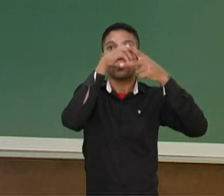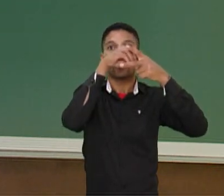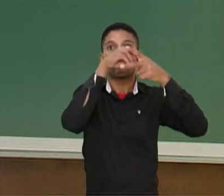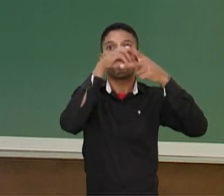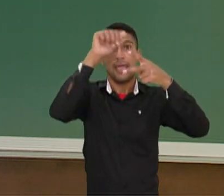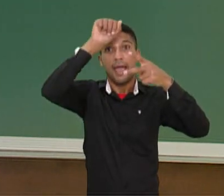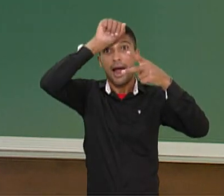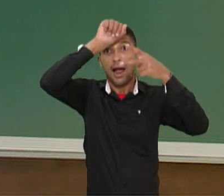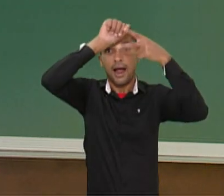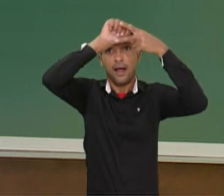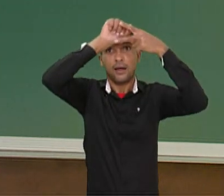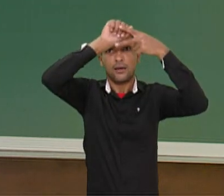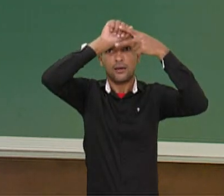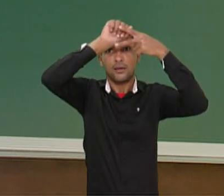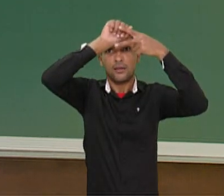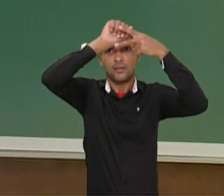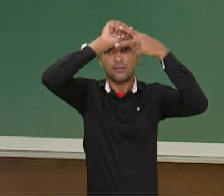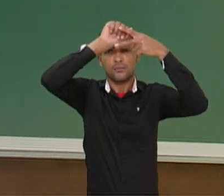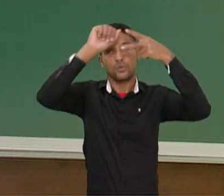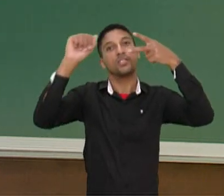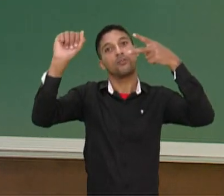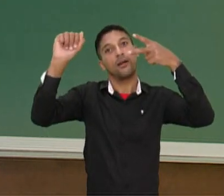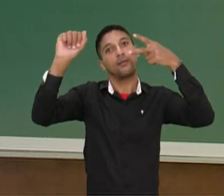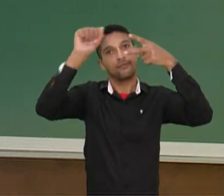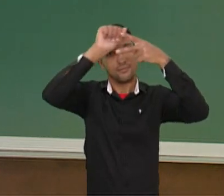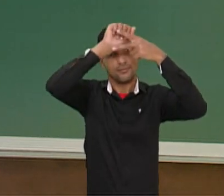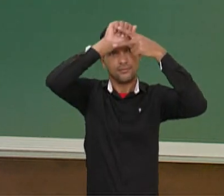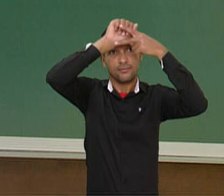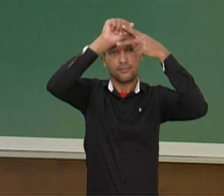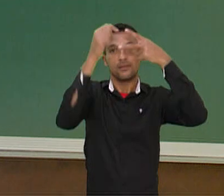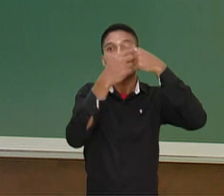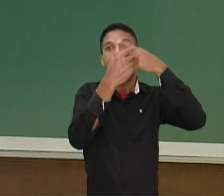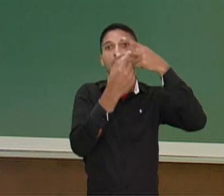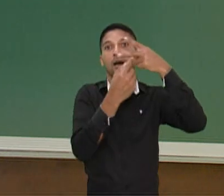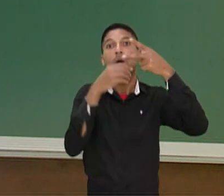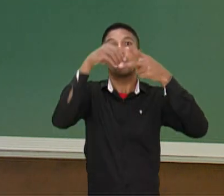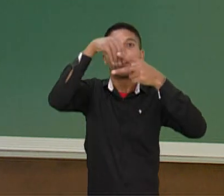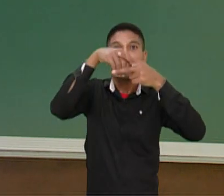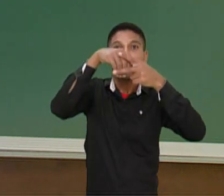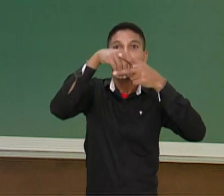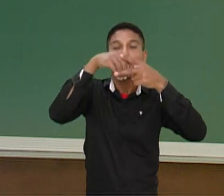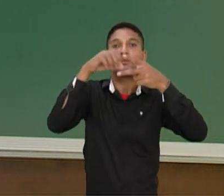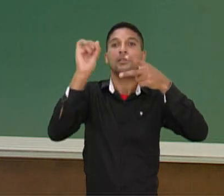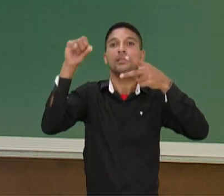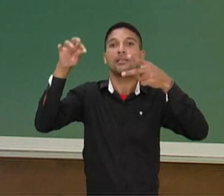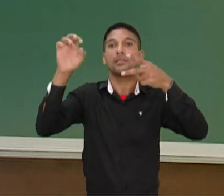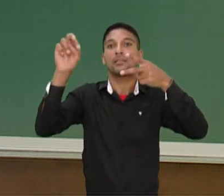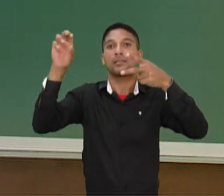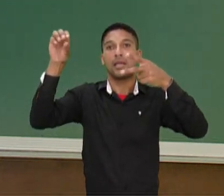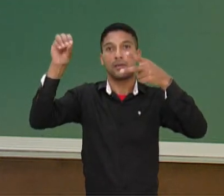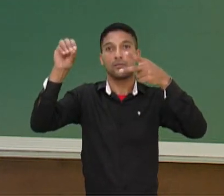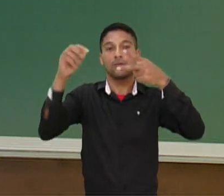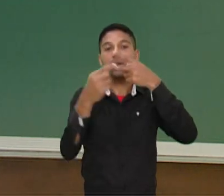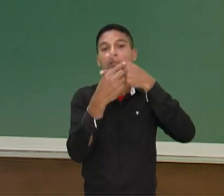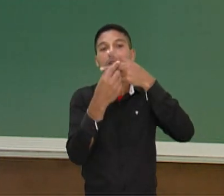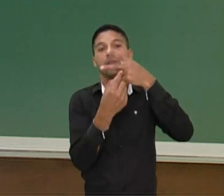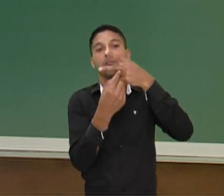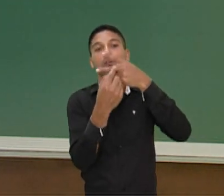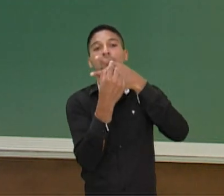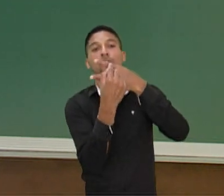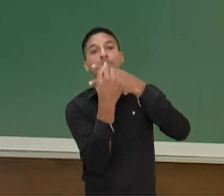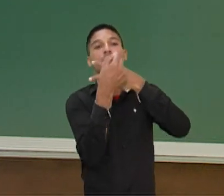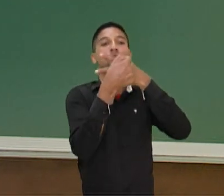essa folia de Azinho, tá bom? Se você olhar para o B, eu tenho o ângulo B, que é o de dentro, e tenho